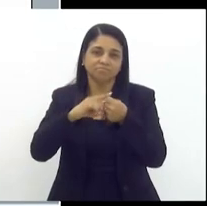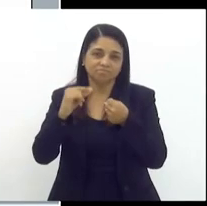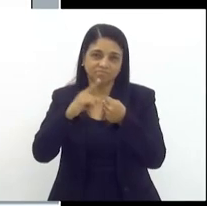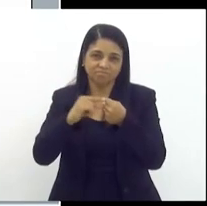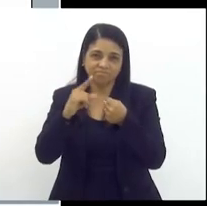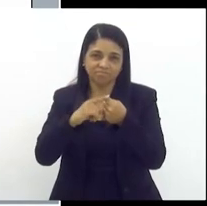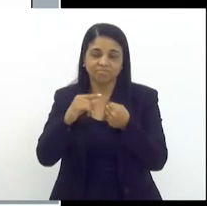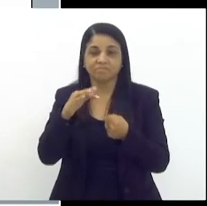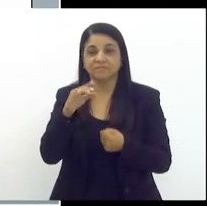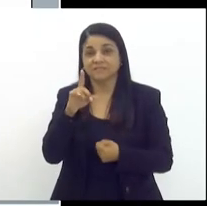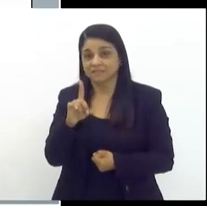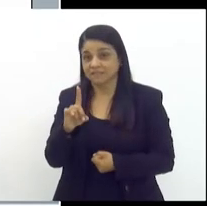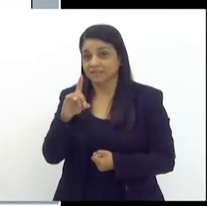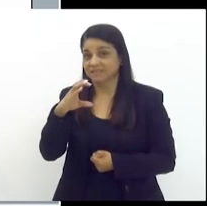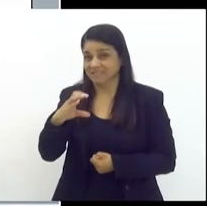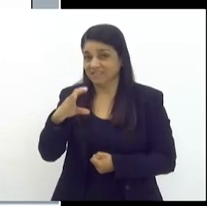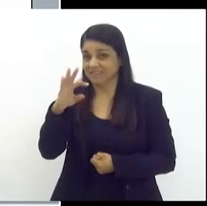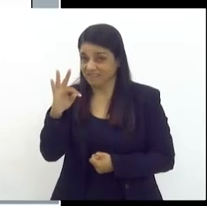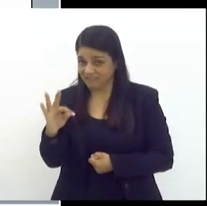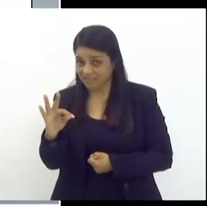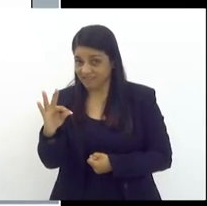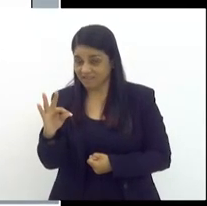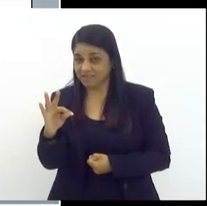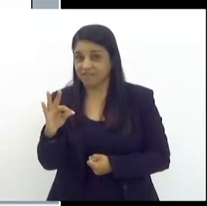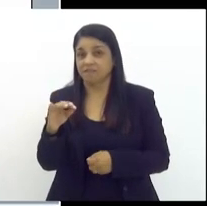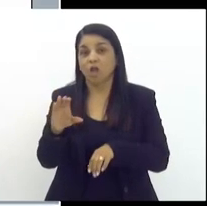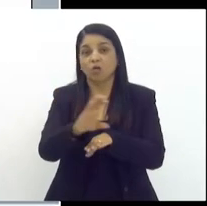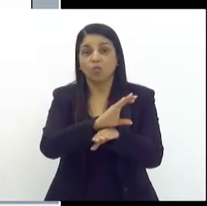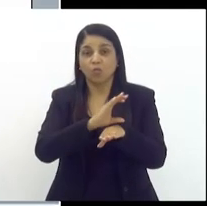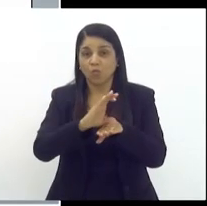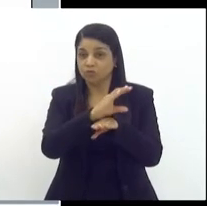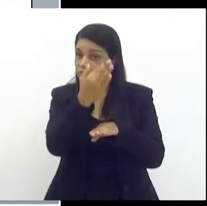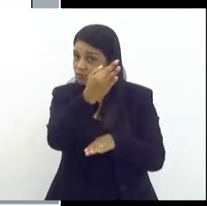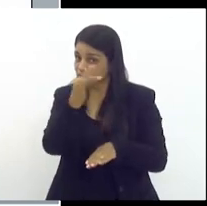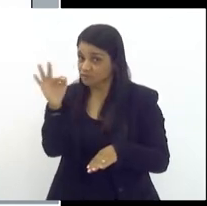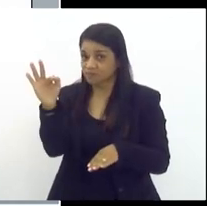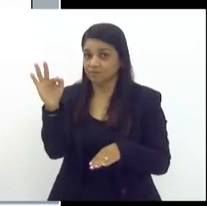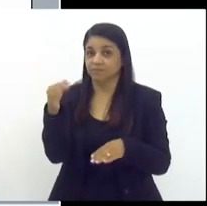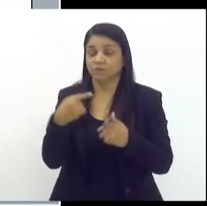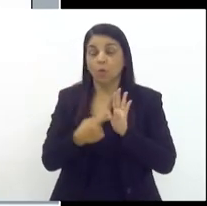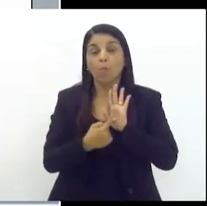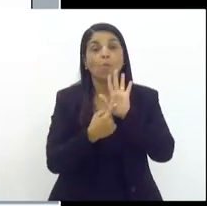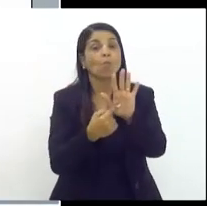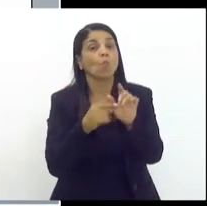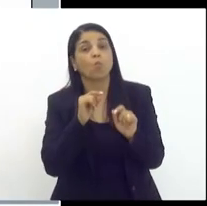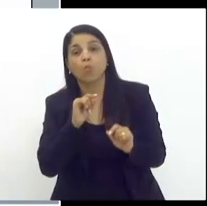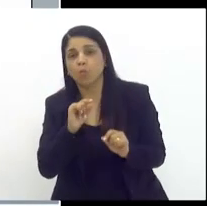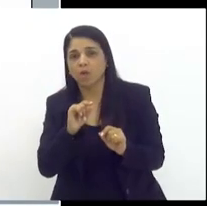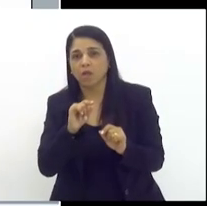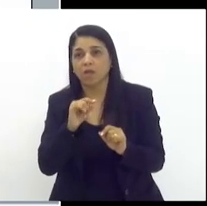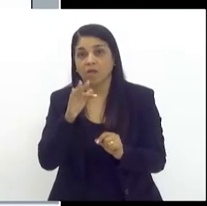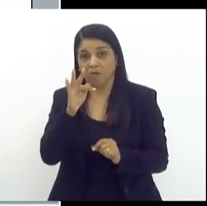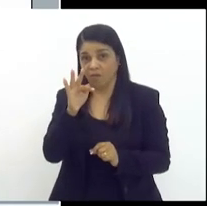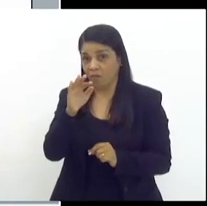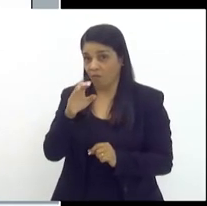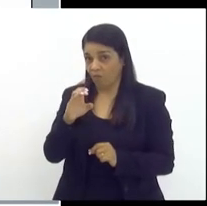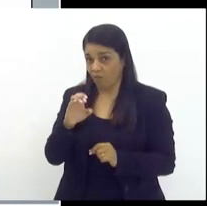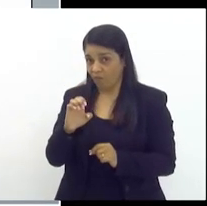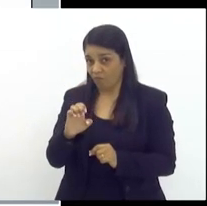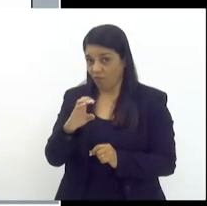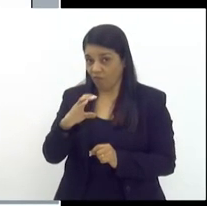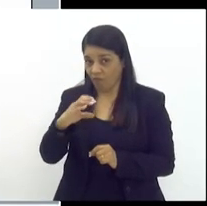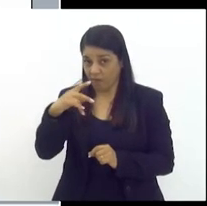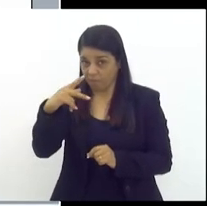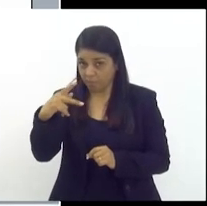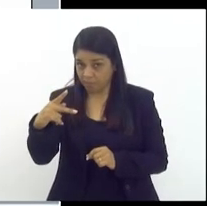dcd da Constituição então tô querendo mostrar aqui que o factor que rende